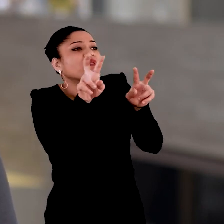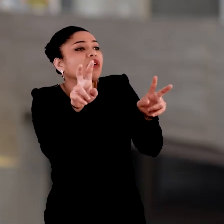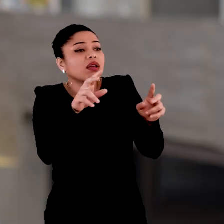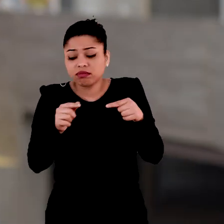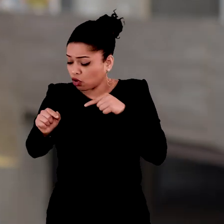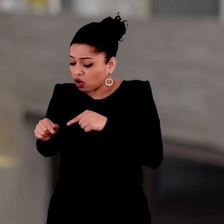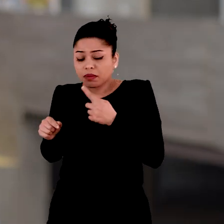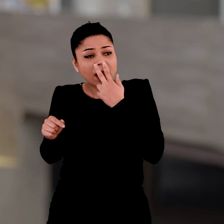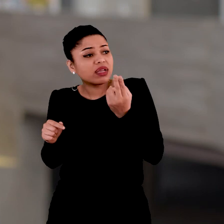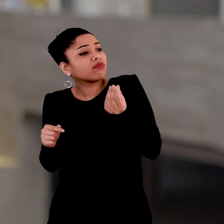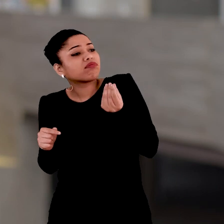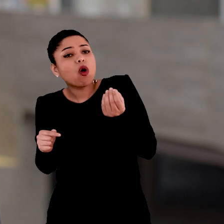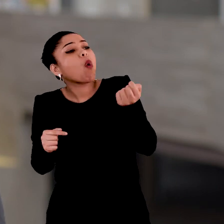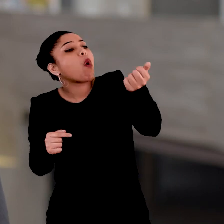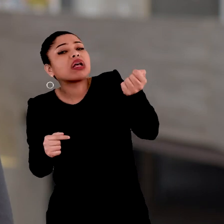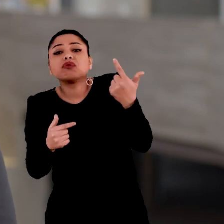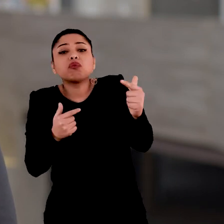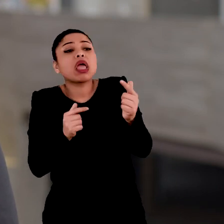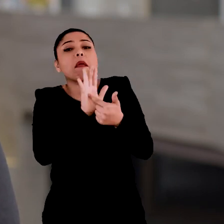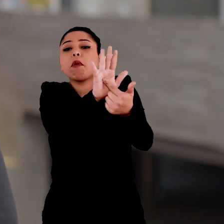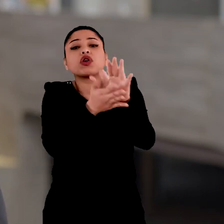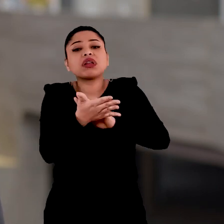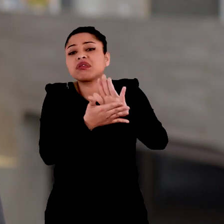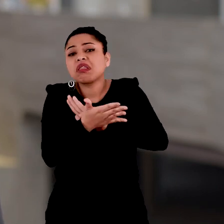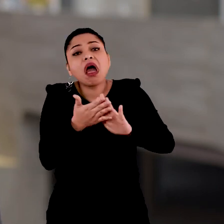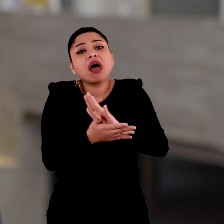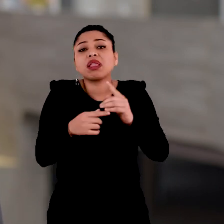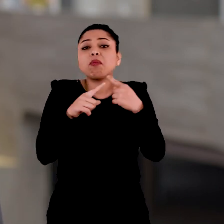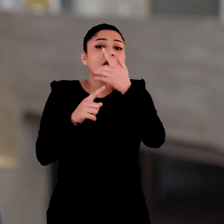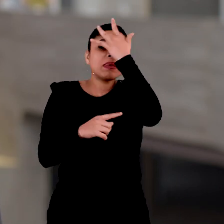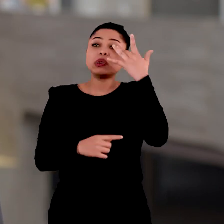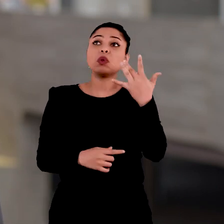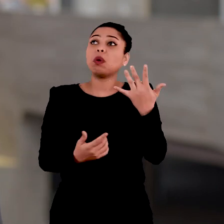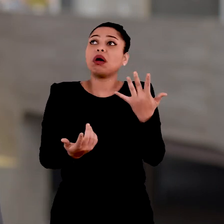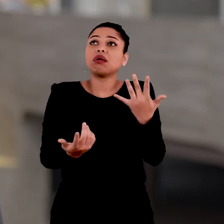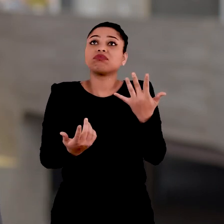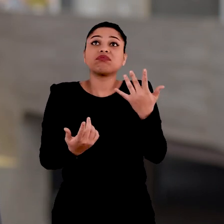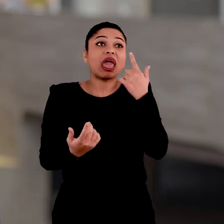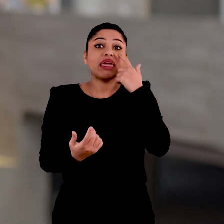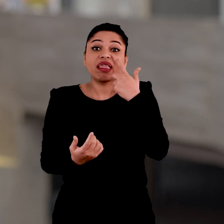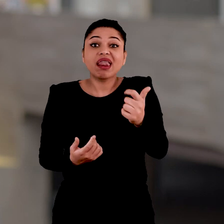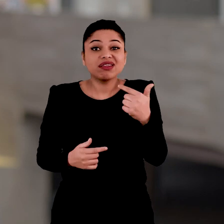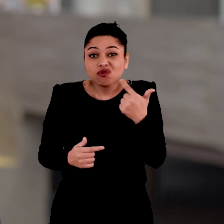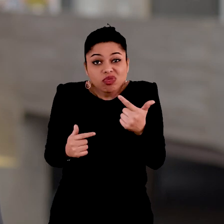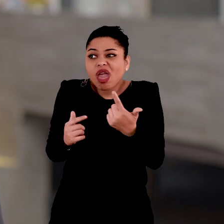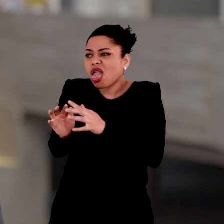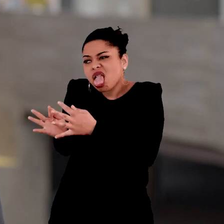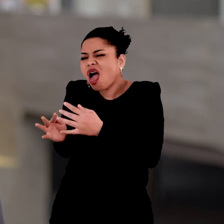gente passou um certo tempo para tentar entender, né, a dimensão da premiação. Foi o primeiro ano que a gente